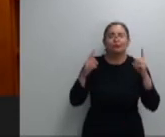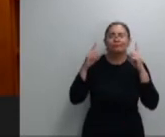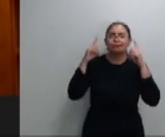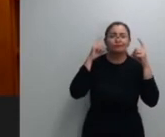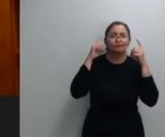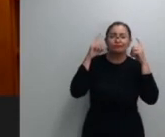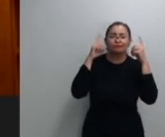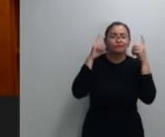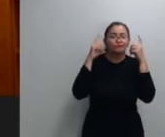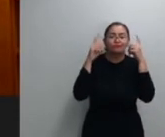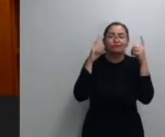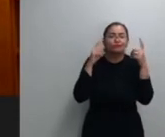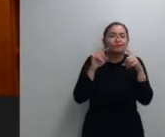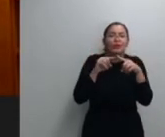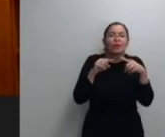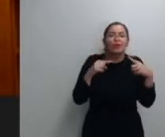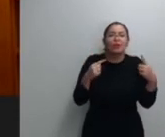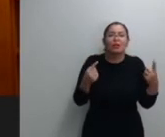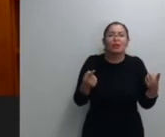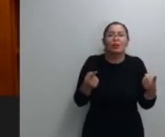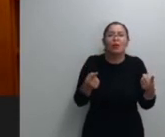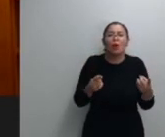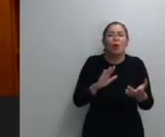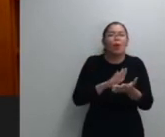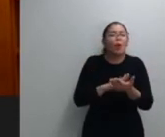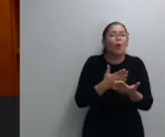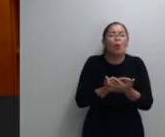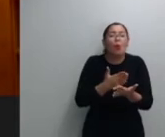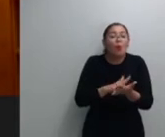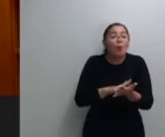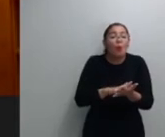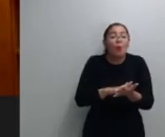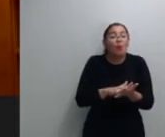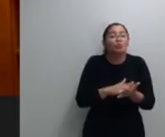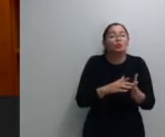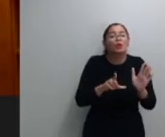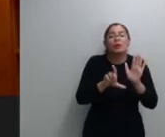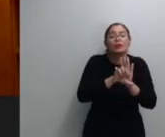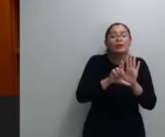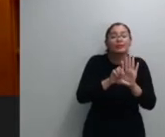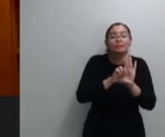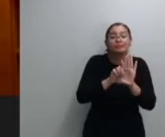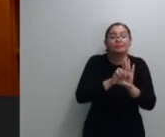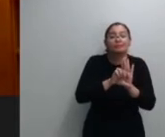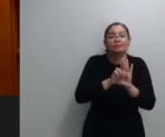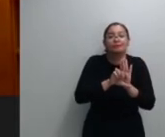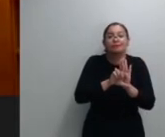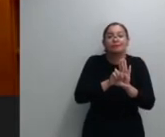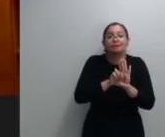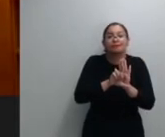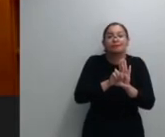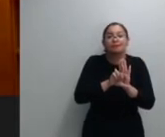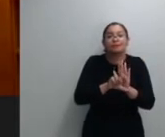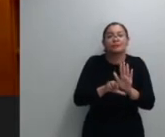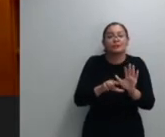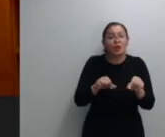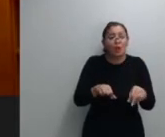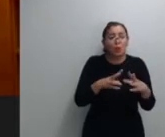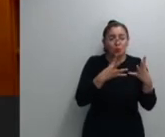a exegese ou a interpretação dessa legislação poderá chegar fatalmente ao resultado que chegou o ministro Benedito.